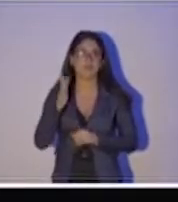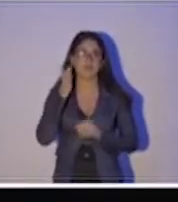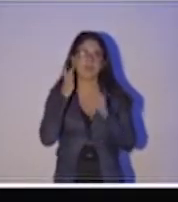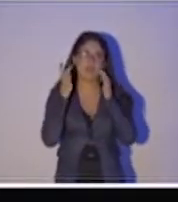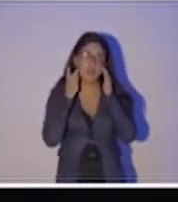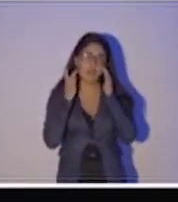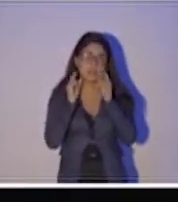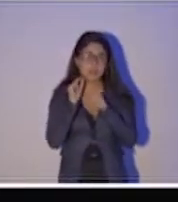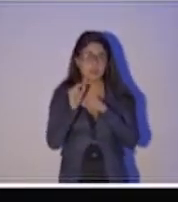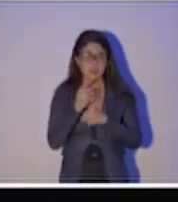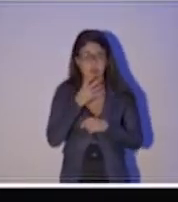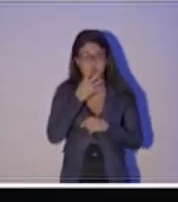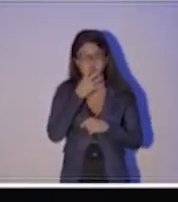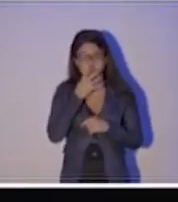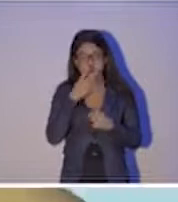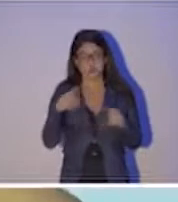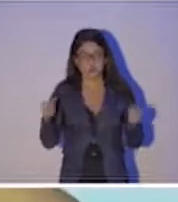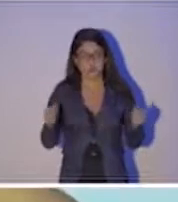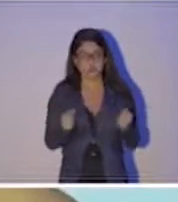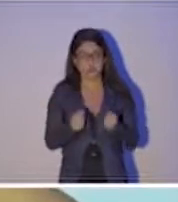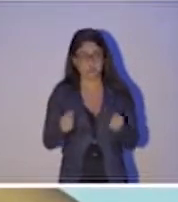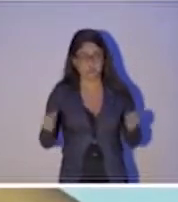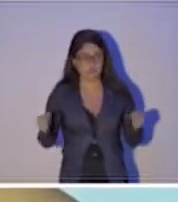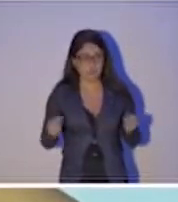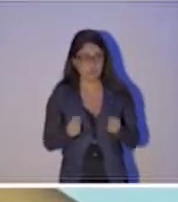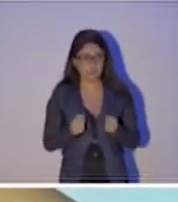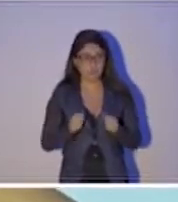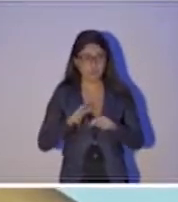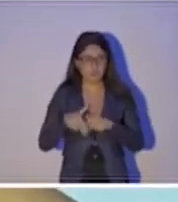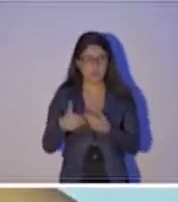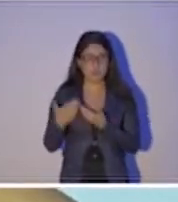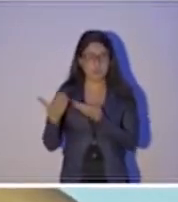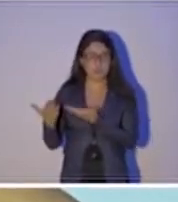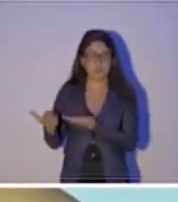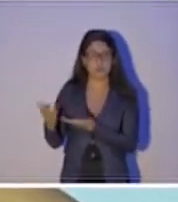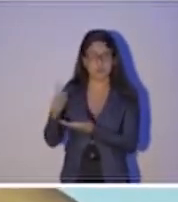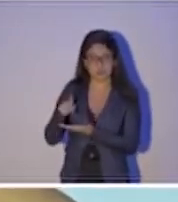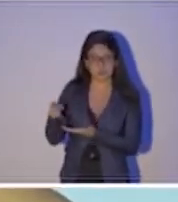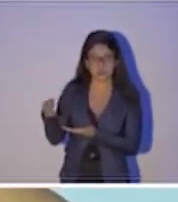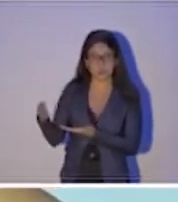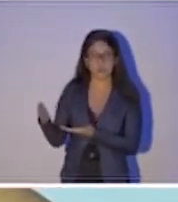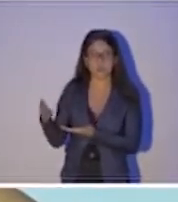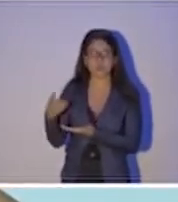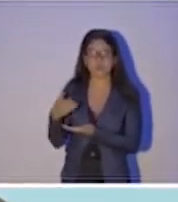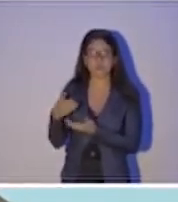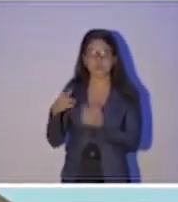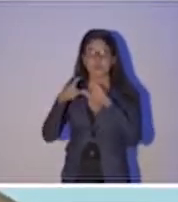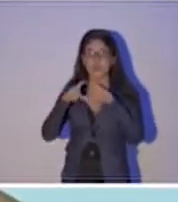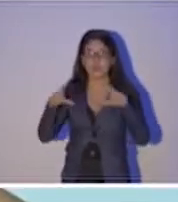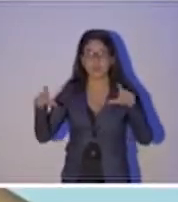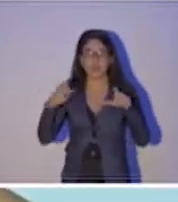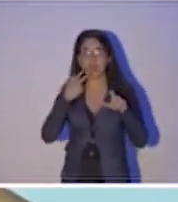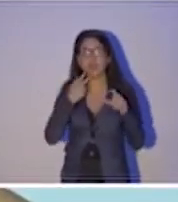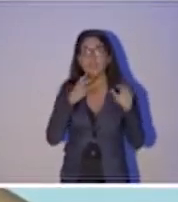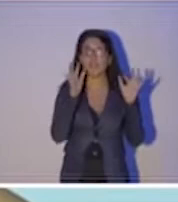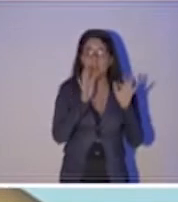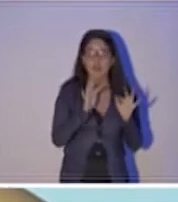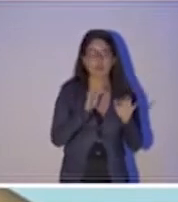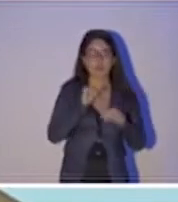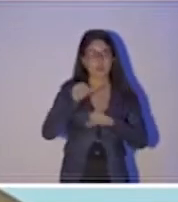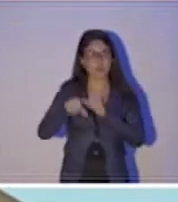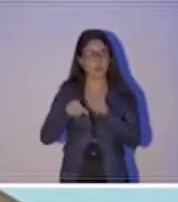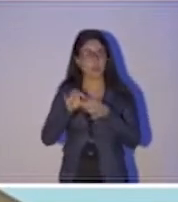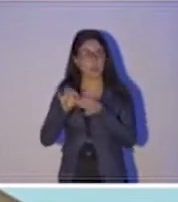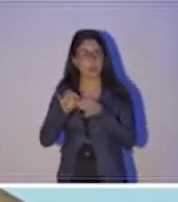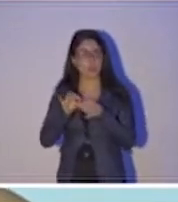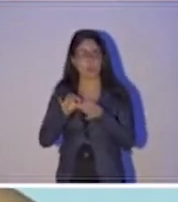para tocar sanfona foi Luiz Gonzaga. E tem uma música de Luiz Gonzaga que diz que felicidade, o teu nome é união, e povo unido é beleza